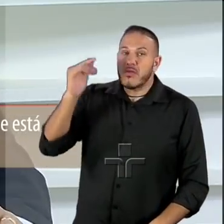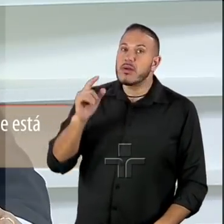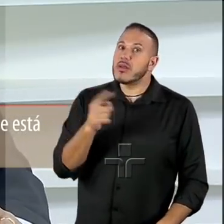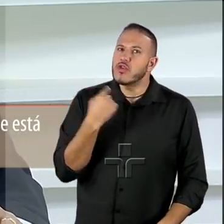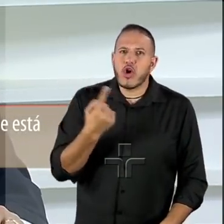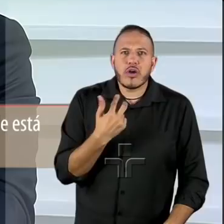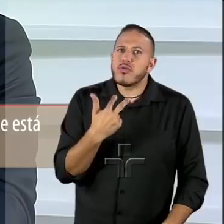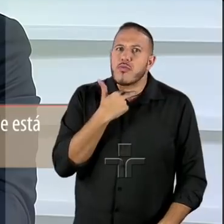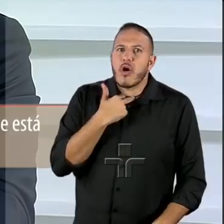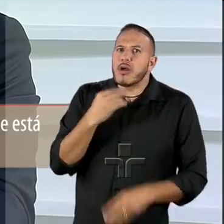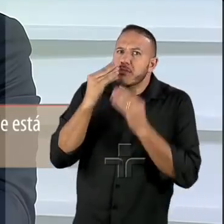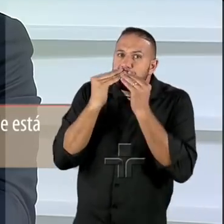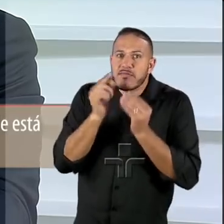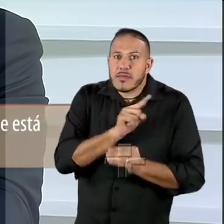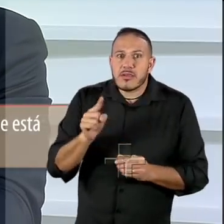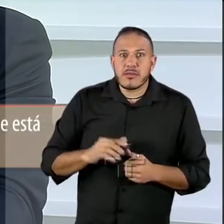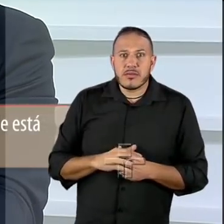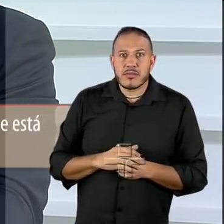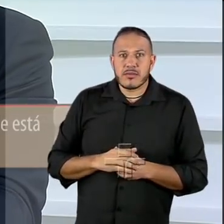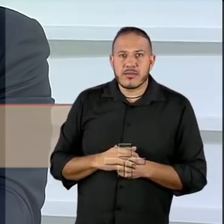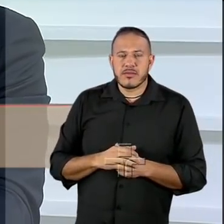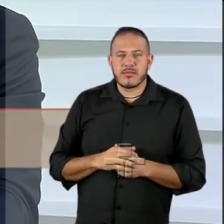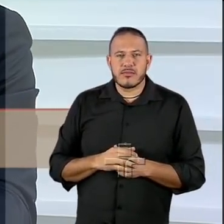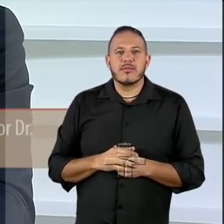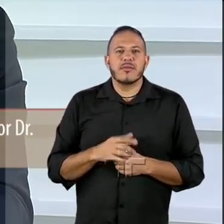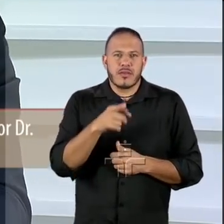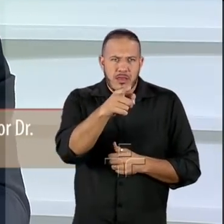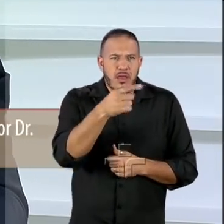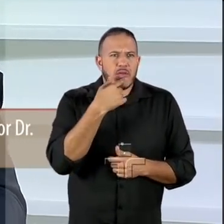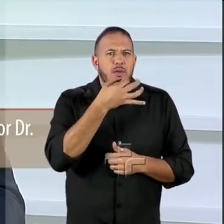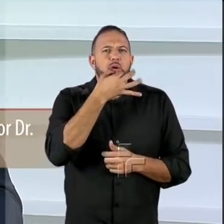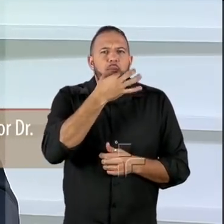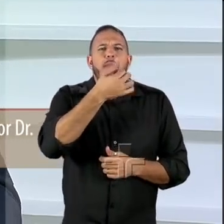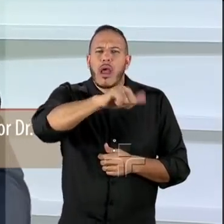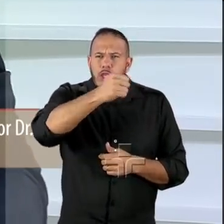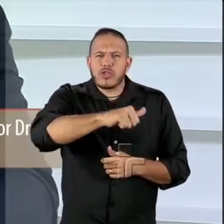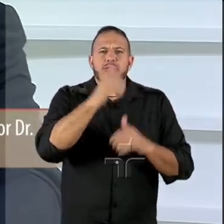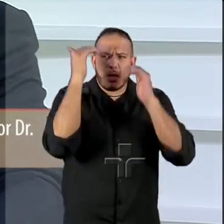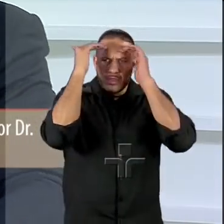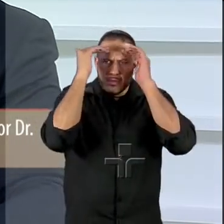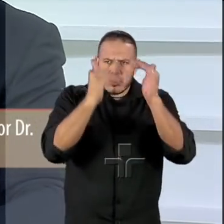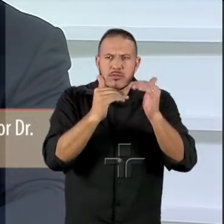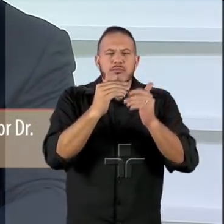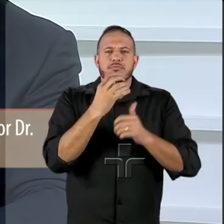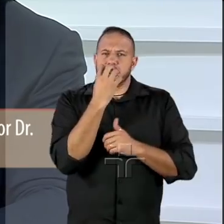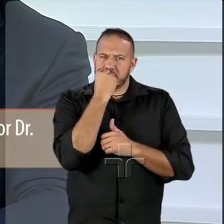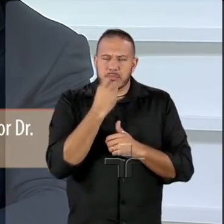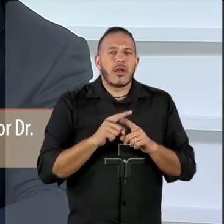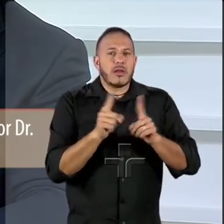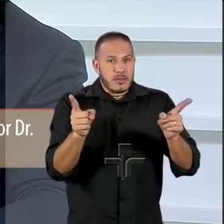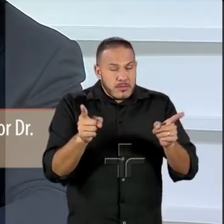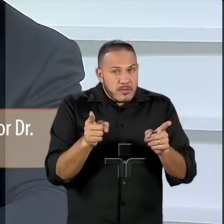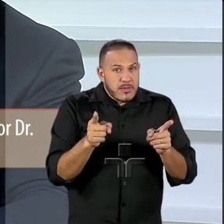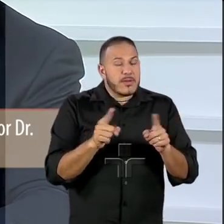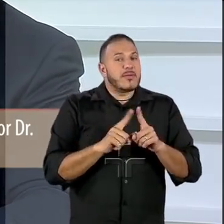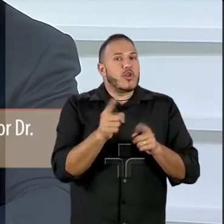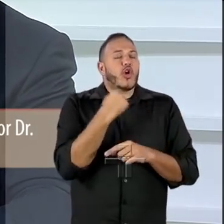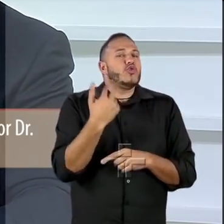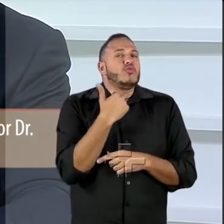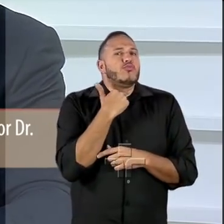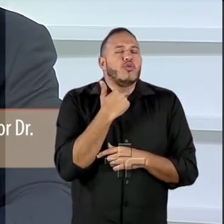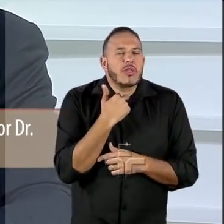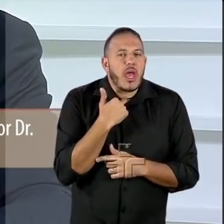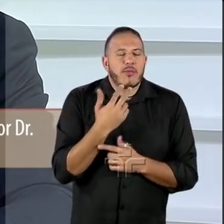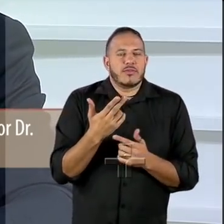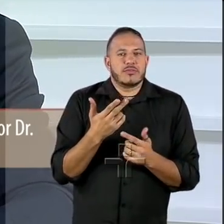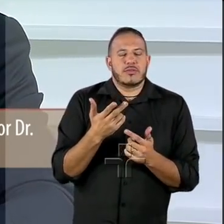não podemos calar. Mas sempre com uma crítica respeitosa, não é, ministra? Eu acho que também nós não podemos enveredar